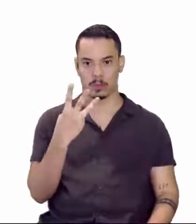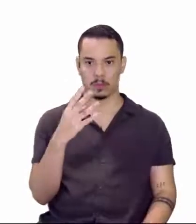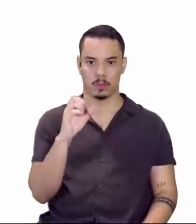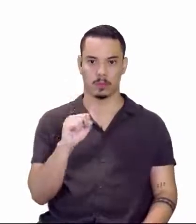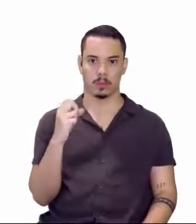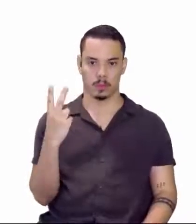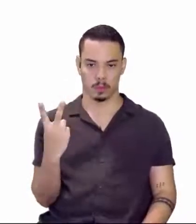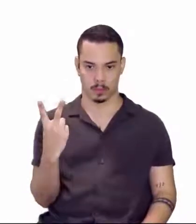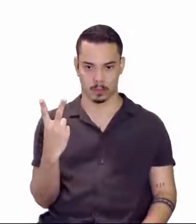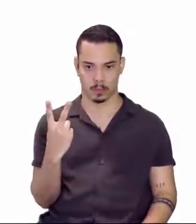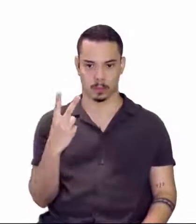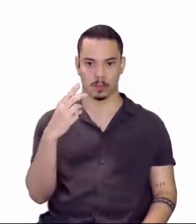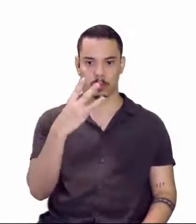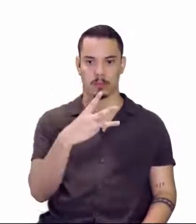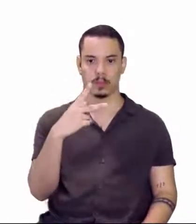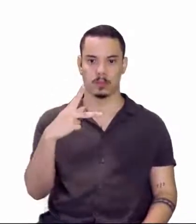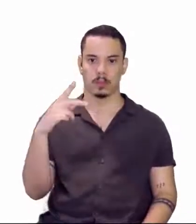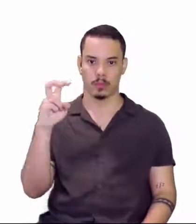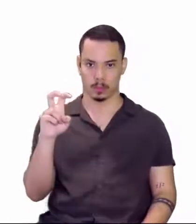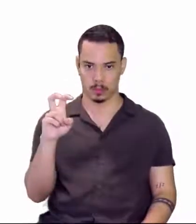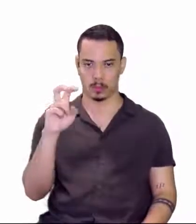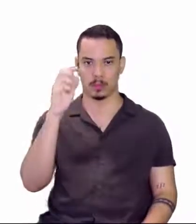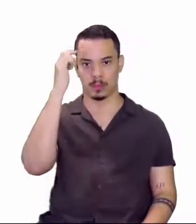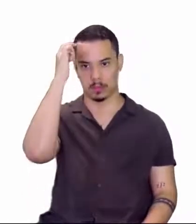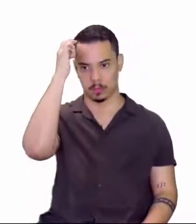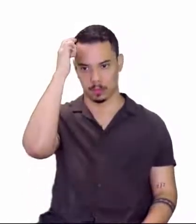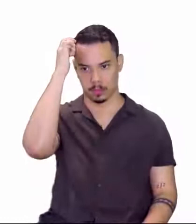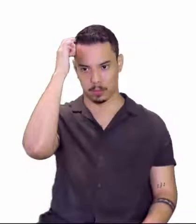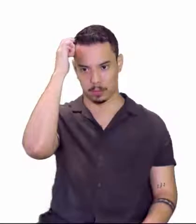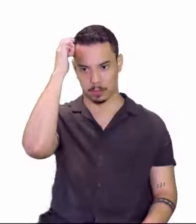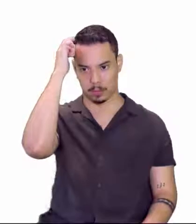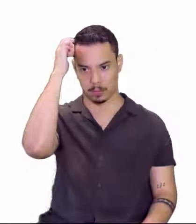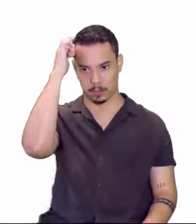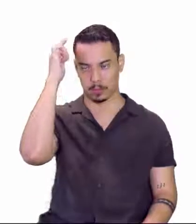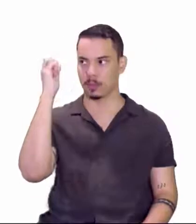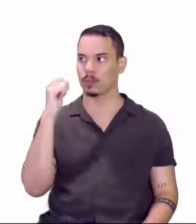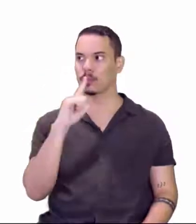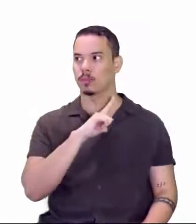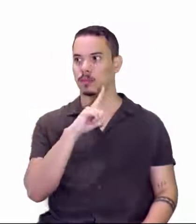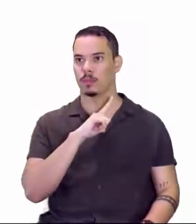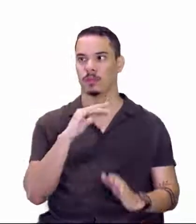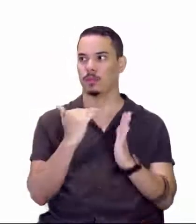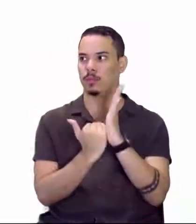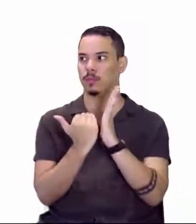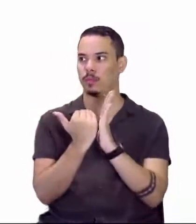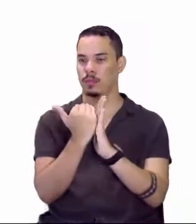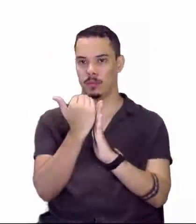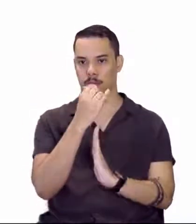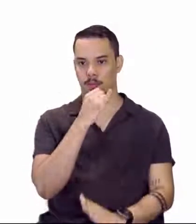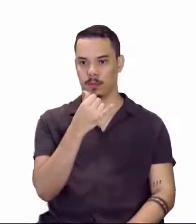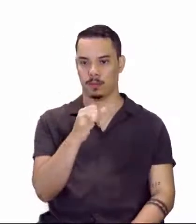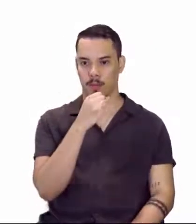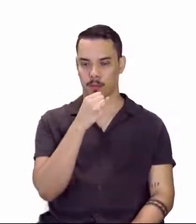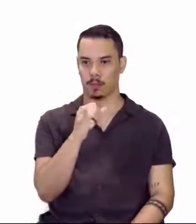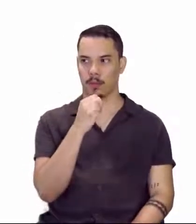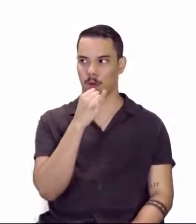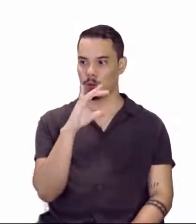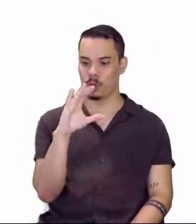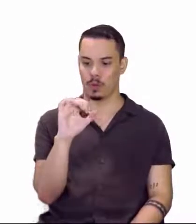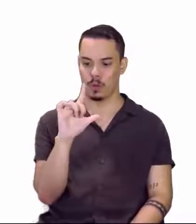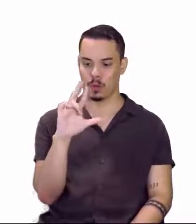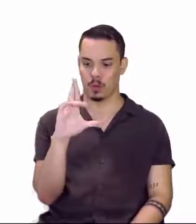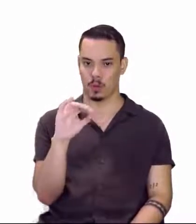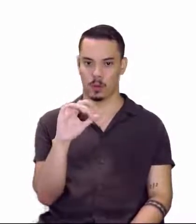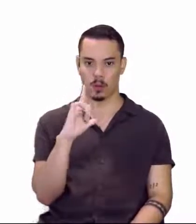3s2, 3p5. O 3 é o nível de energia. O cloro está no terceiro